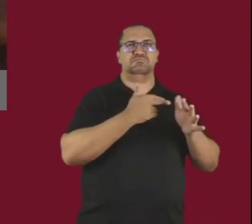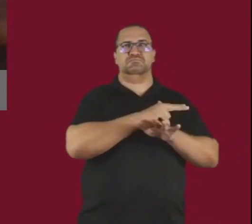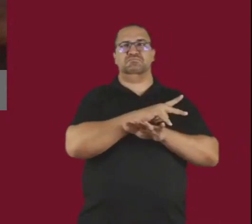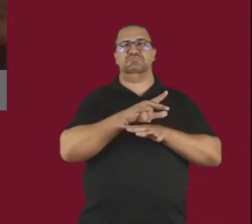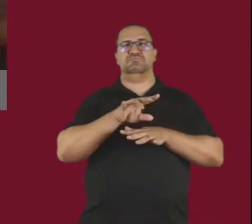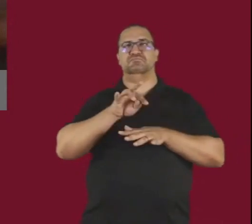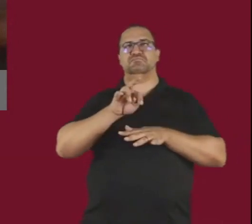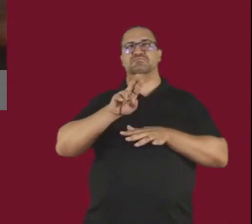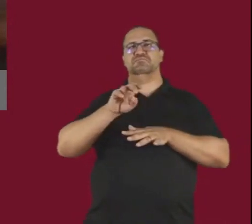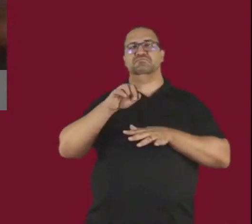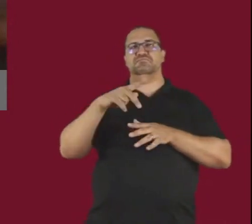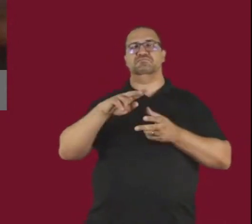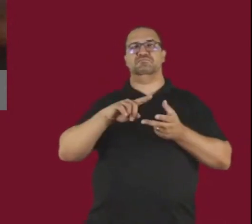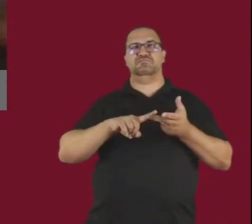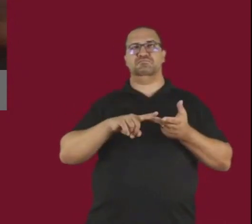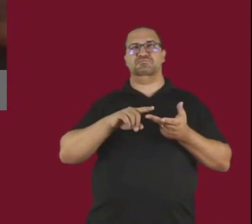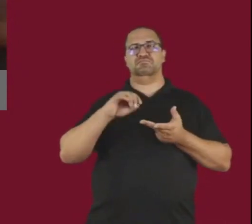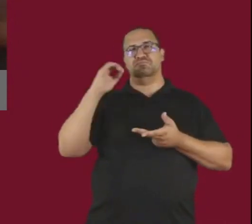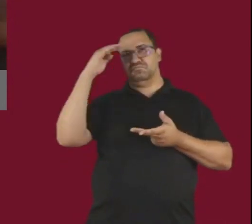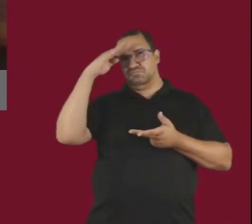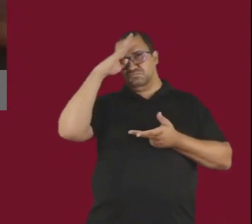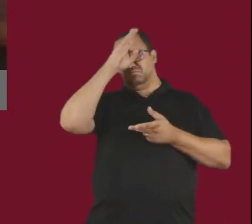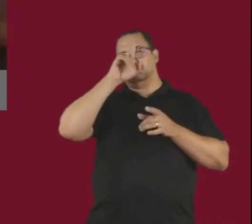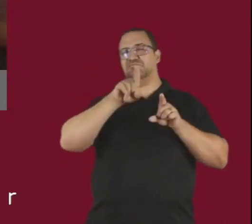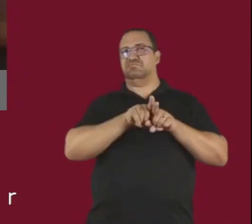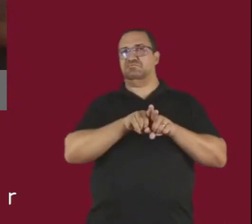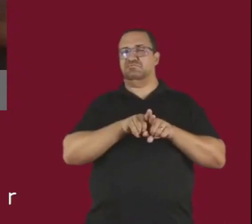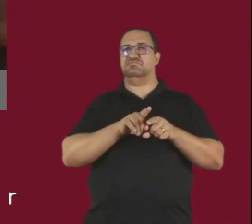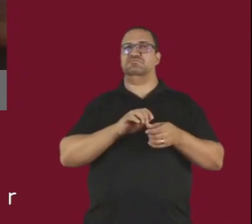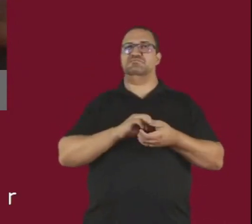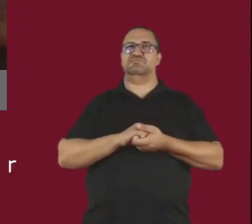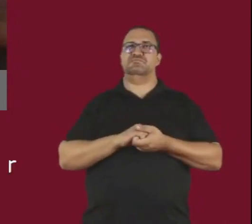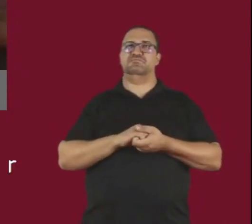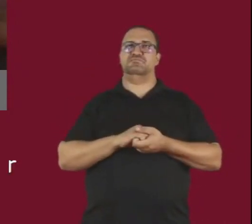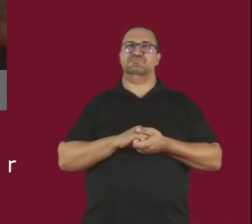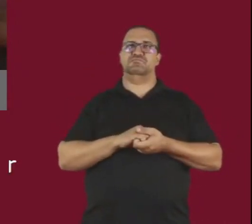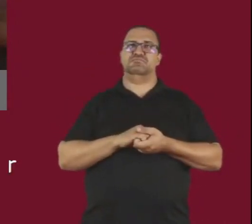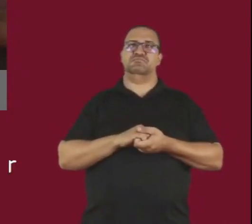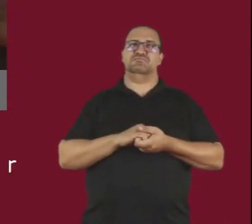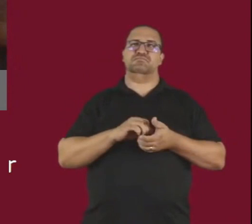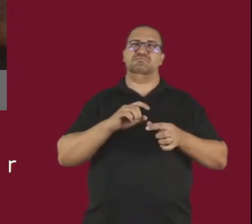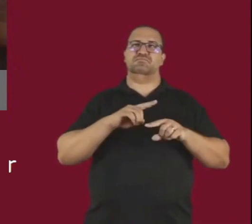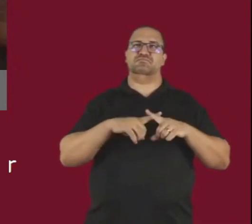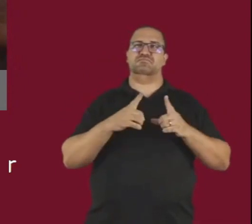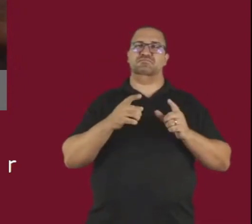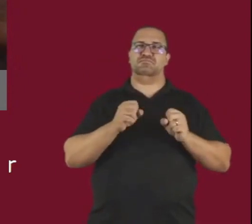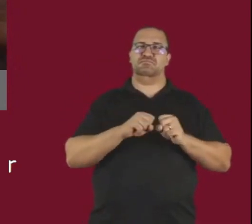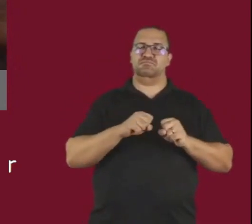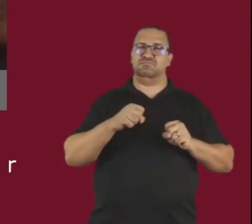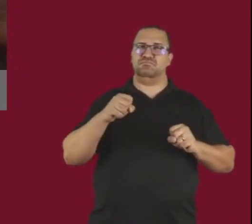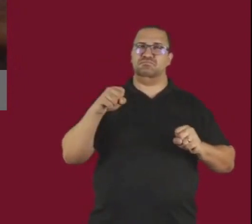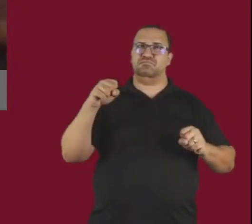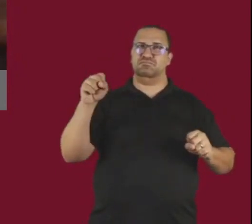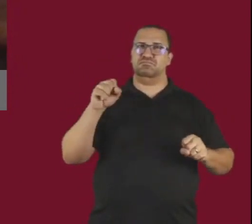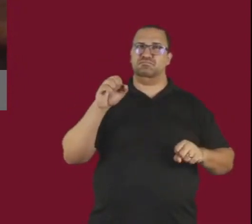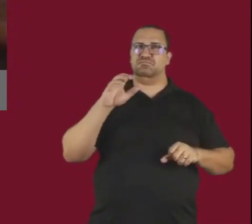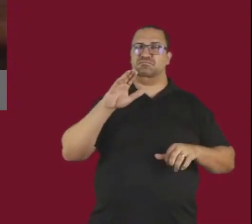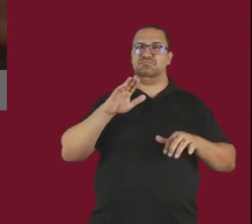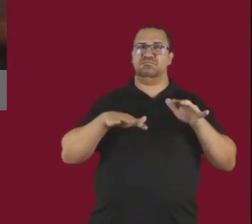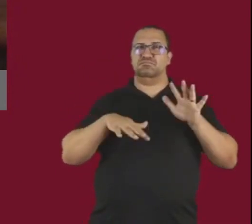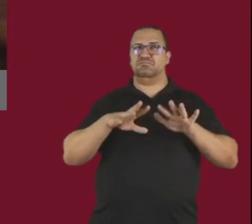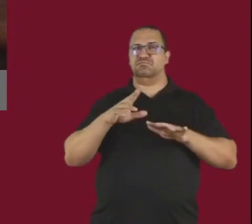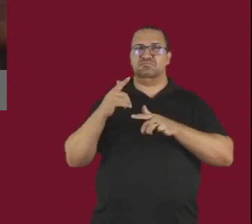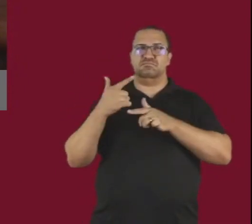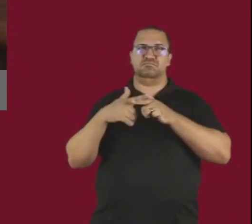de Bolsonaro. Só que eu acho que o negacionismo é muito maior. Se o problema